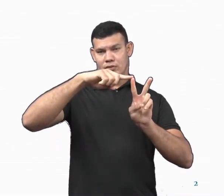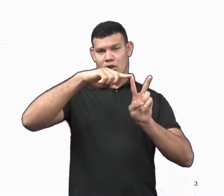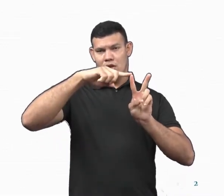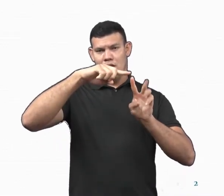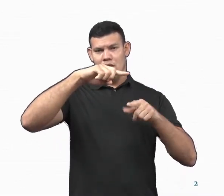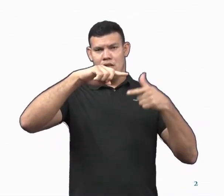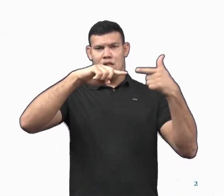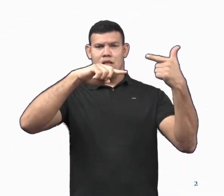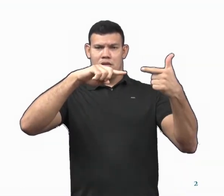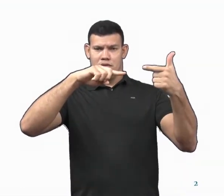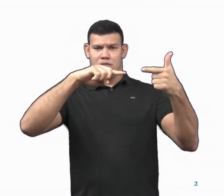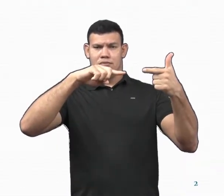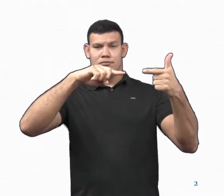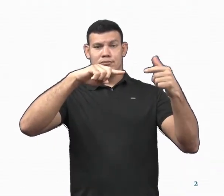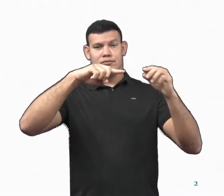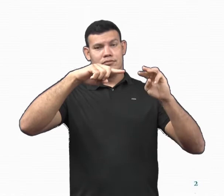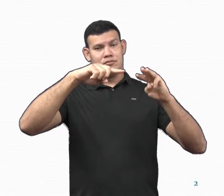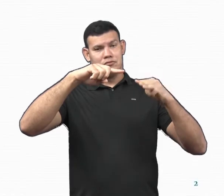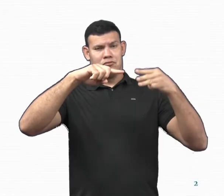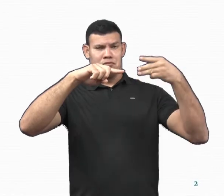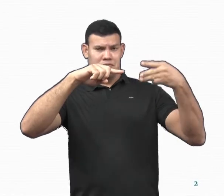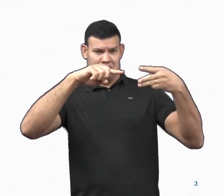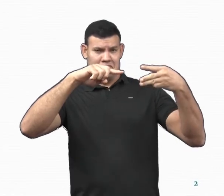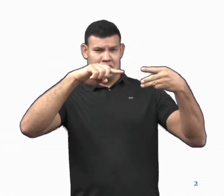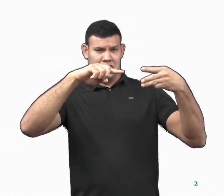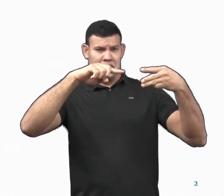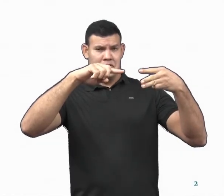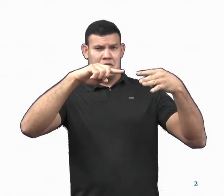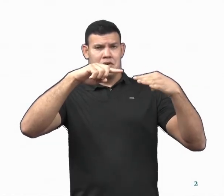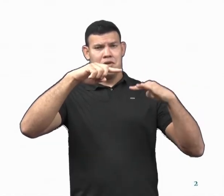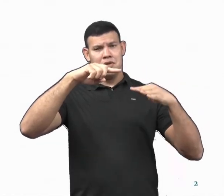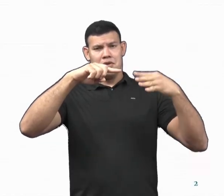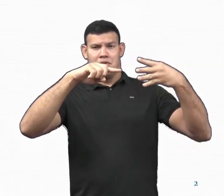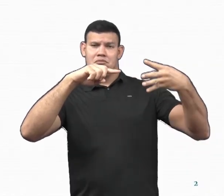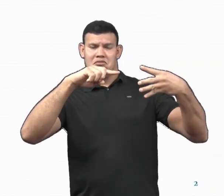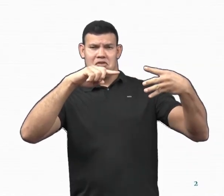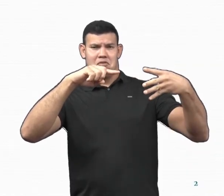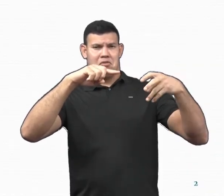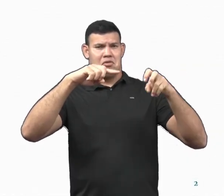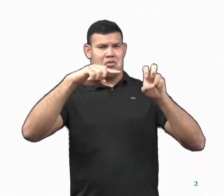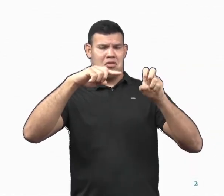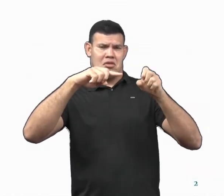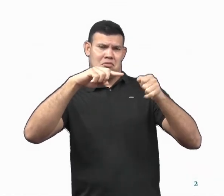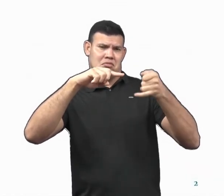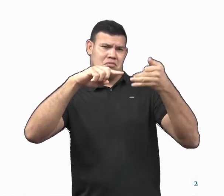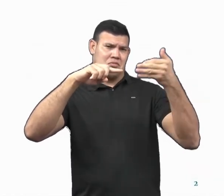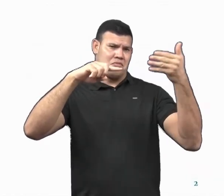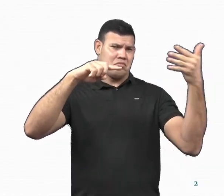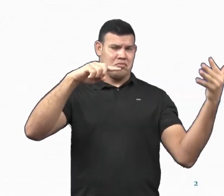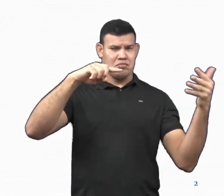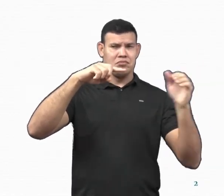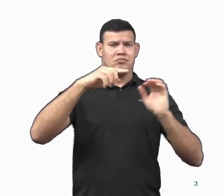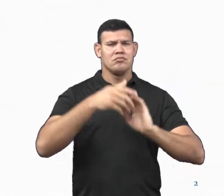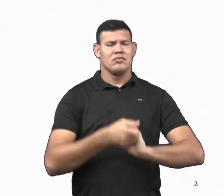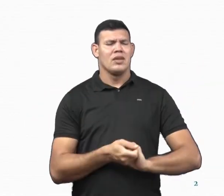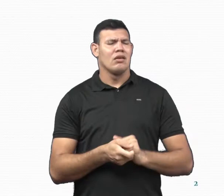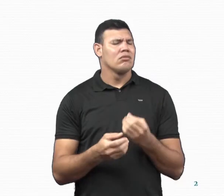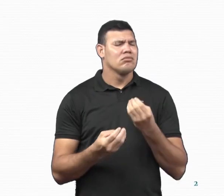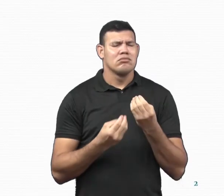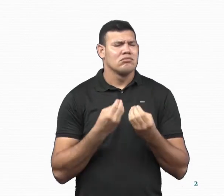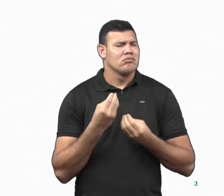seria raiz cúbica de 25, vamos supor, tá bom? E como que eu sei que é